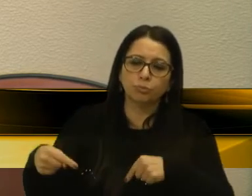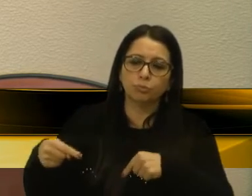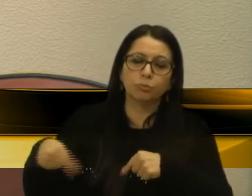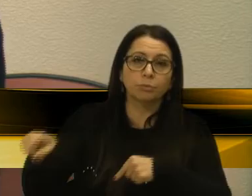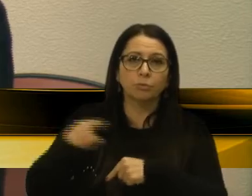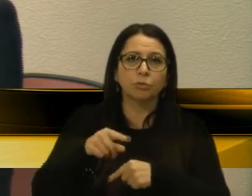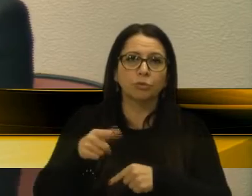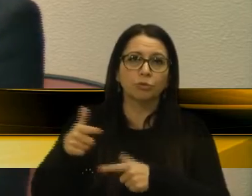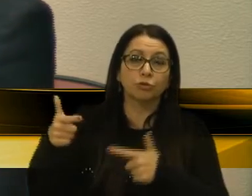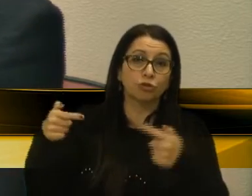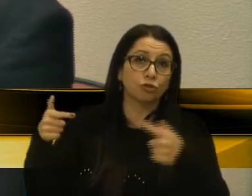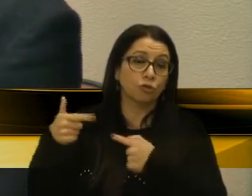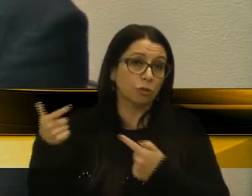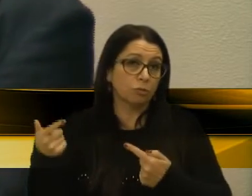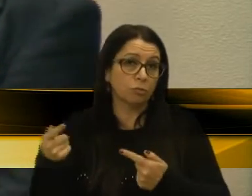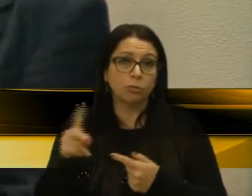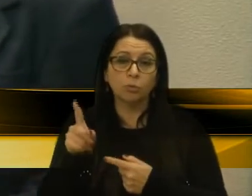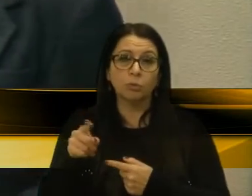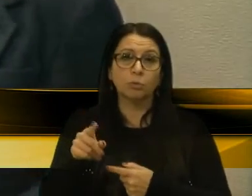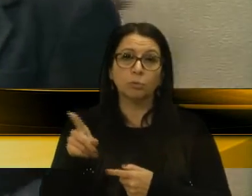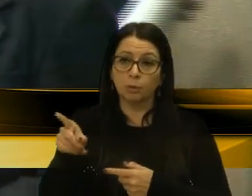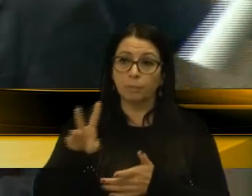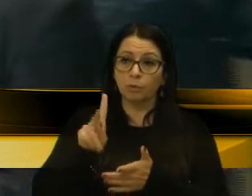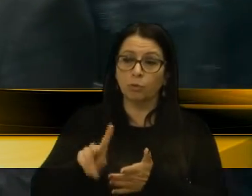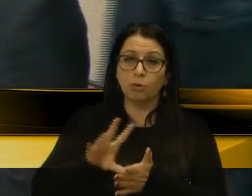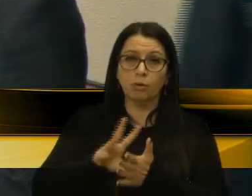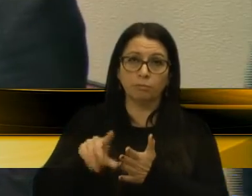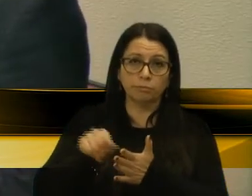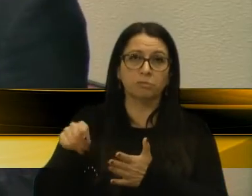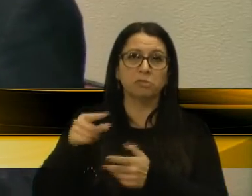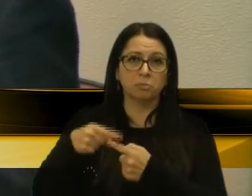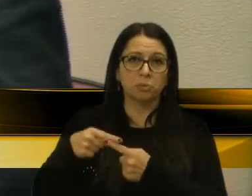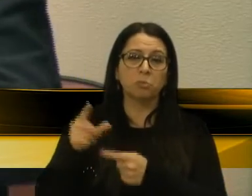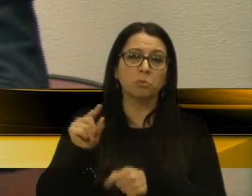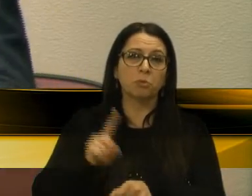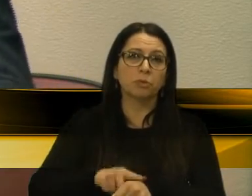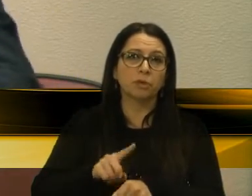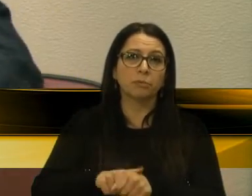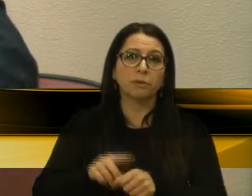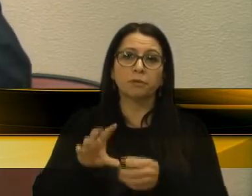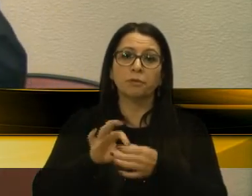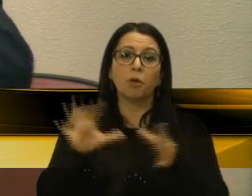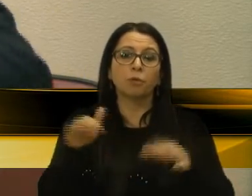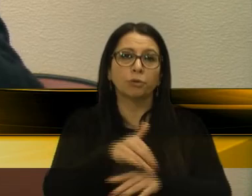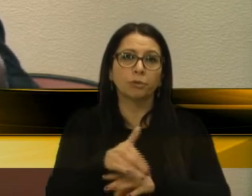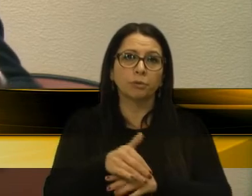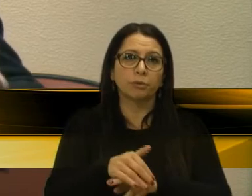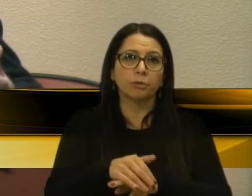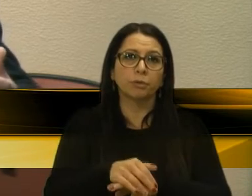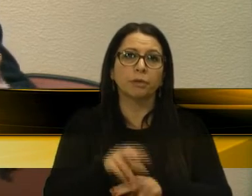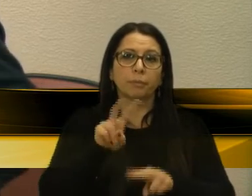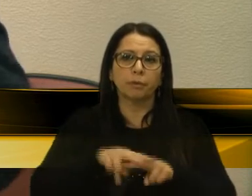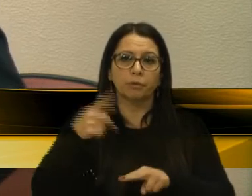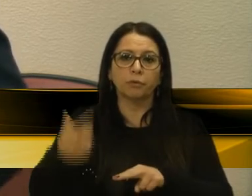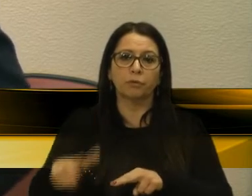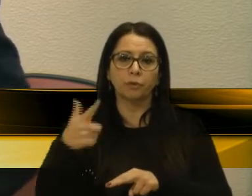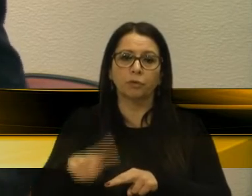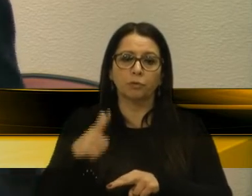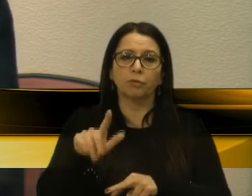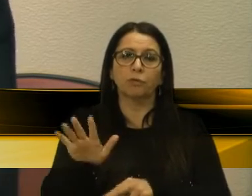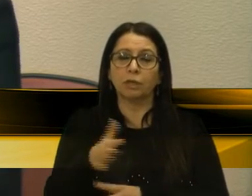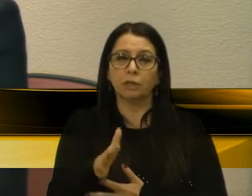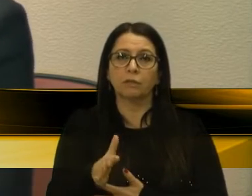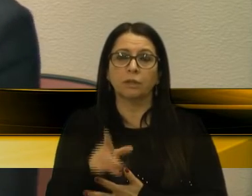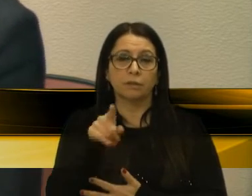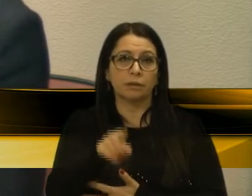troca de tiros, enquanto o bandido, em pouco tempo, está solto e é preso inúmeras vezes, e muitas